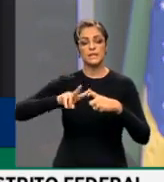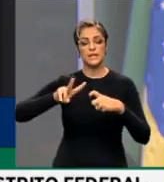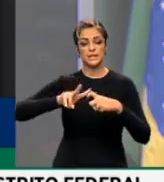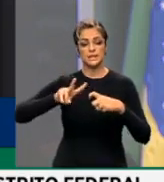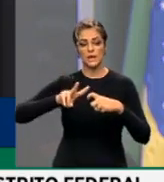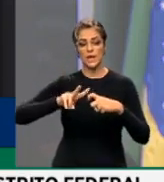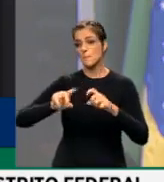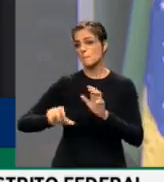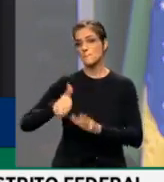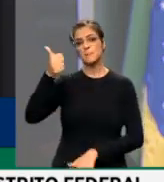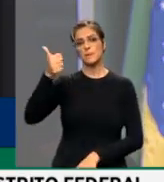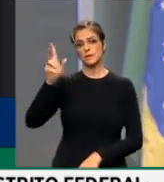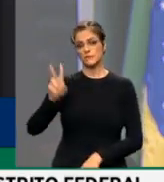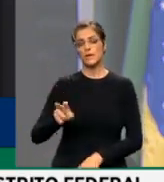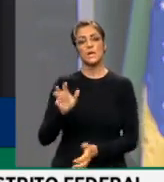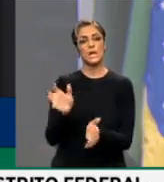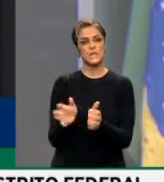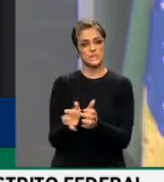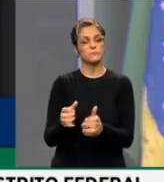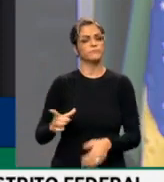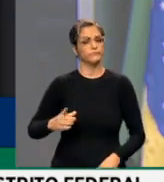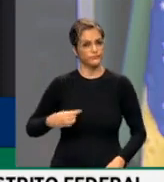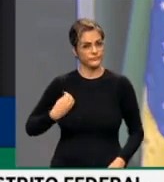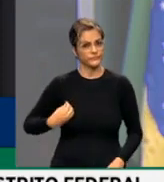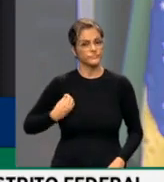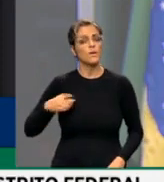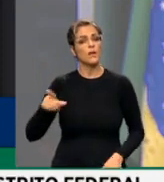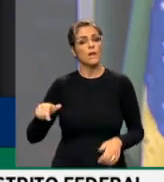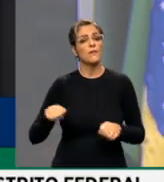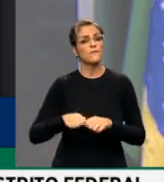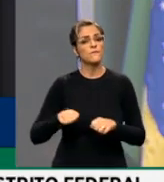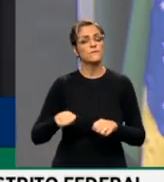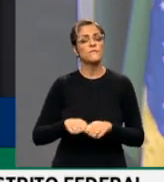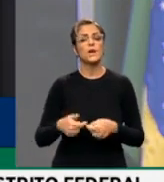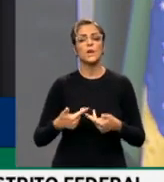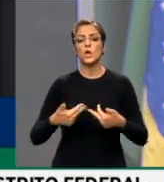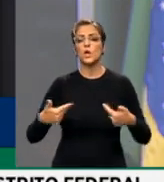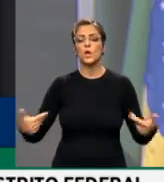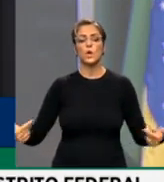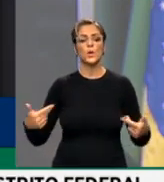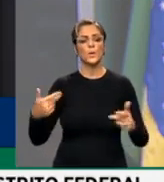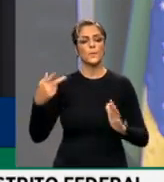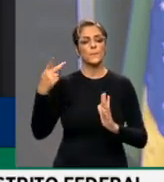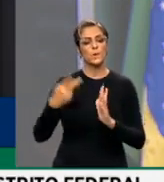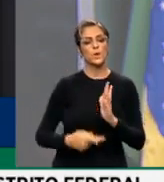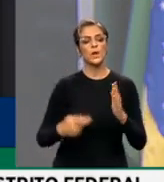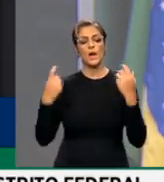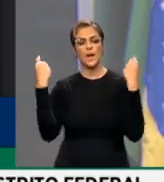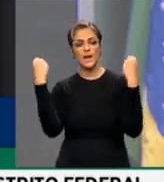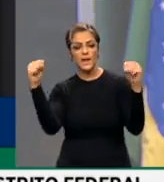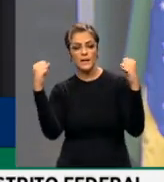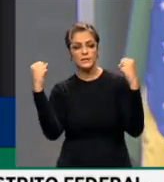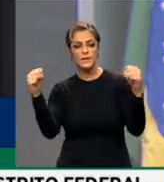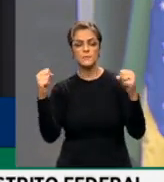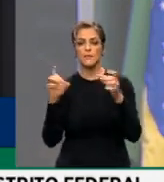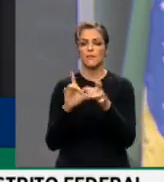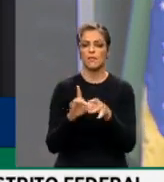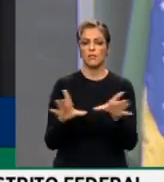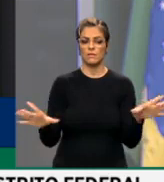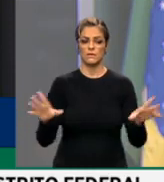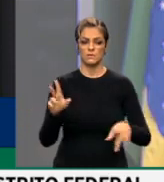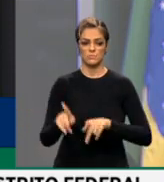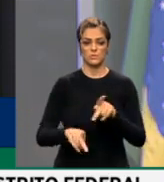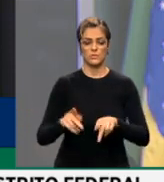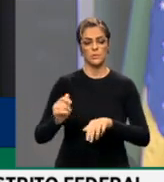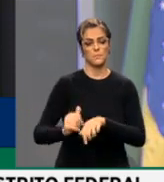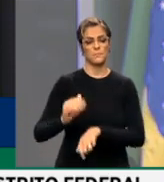Recife. Geraldo fez o maior programa de academias ao ar livre do Brasil, com mais de